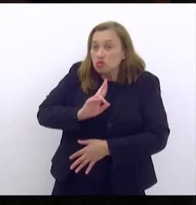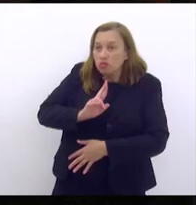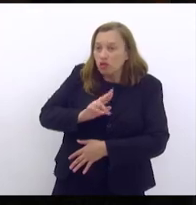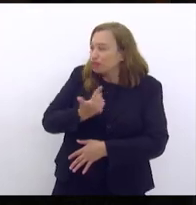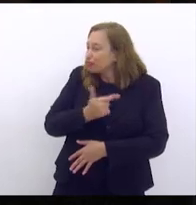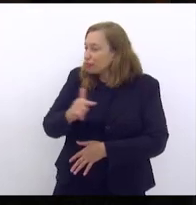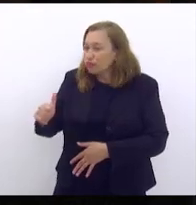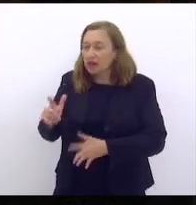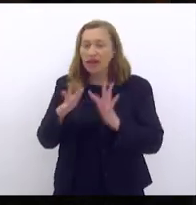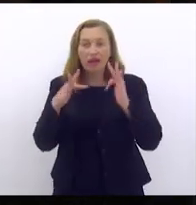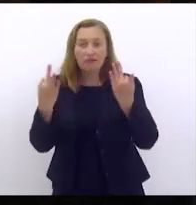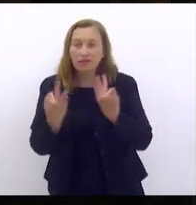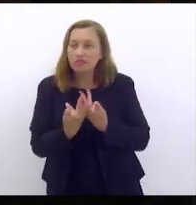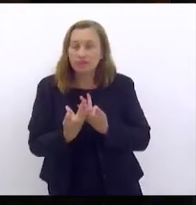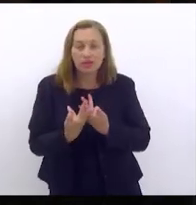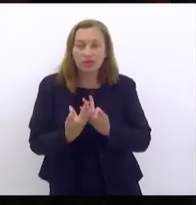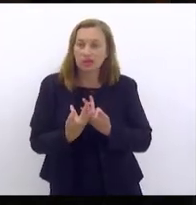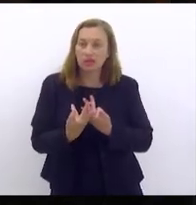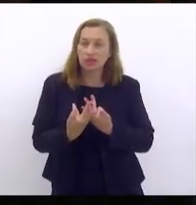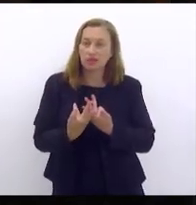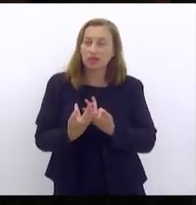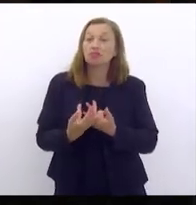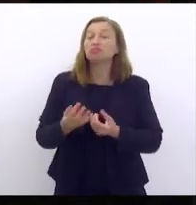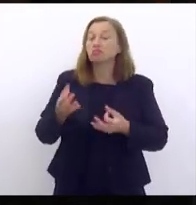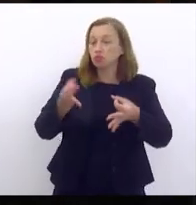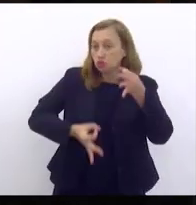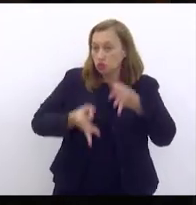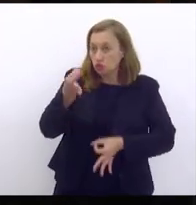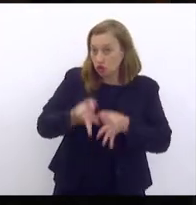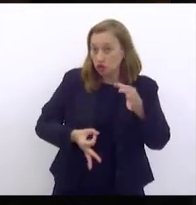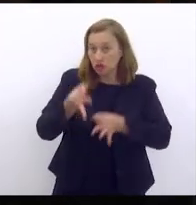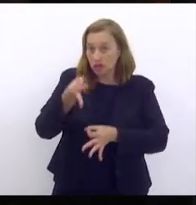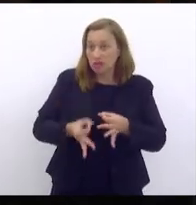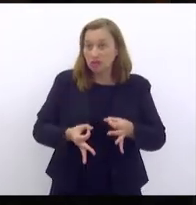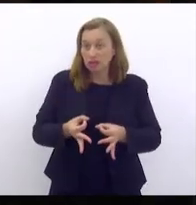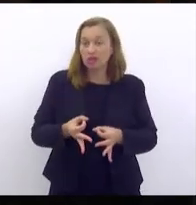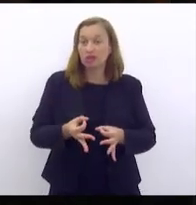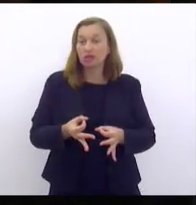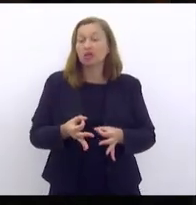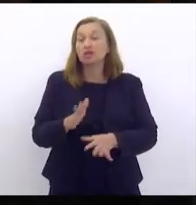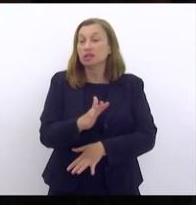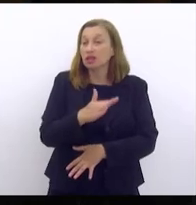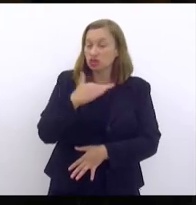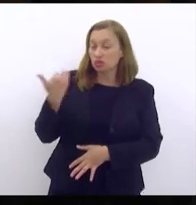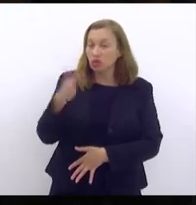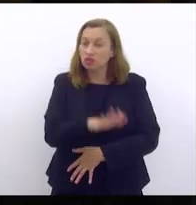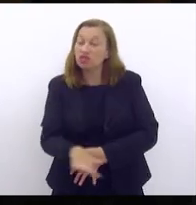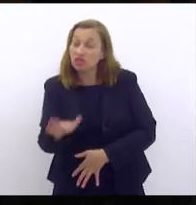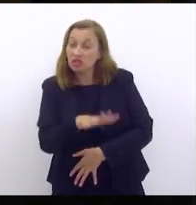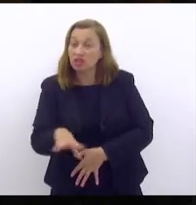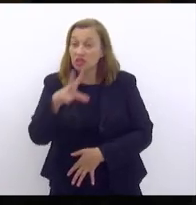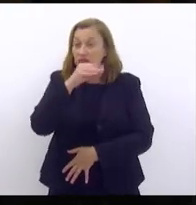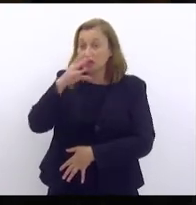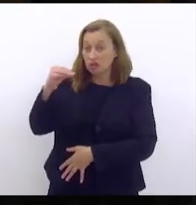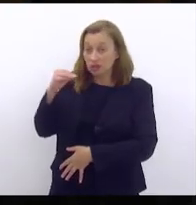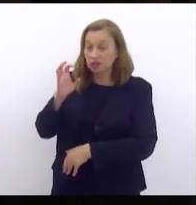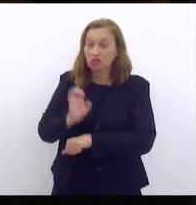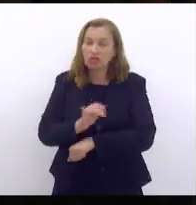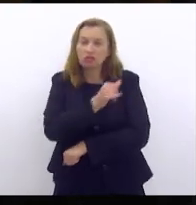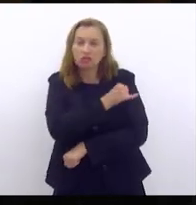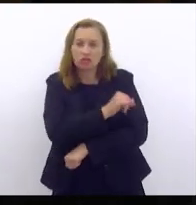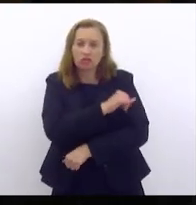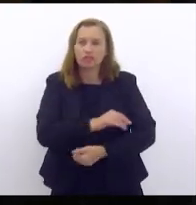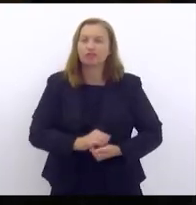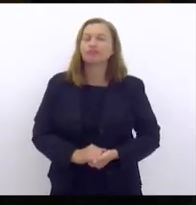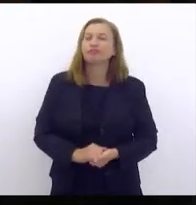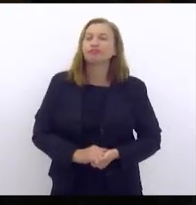a responsabilização e justiça no caso dos assassinatos de crianças e adolescentes no âmbito do Estado do